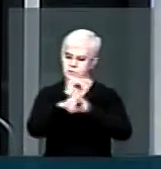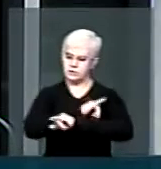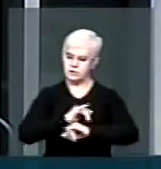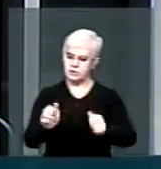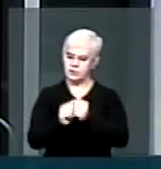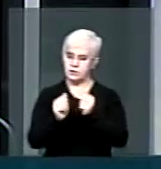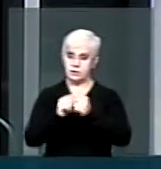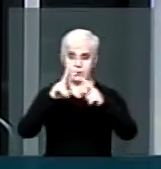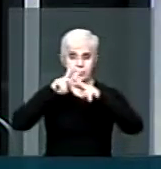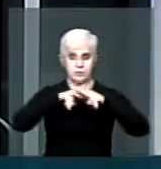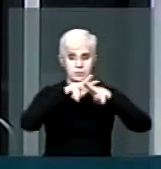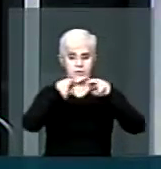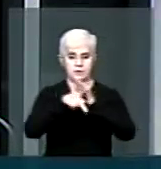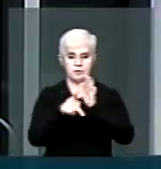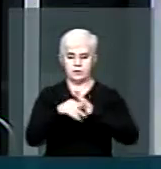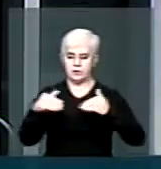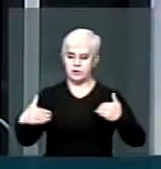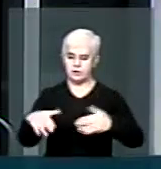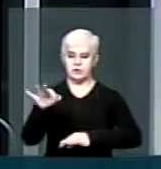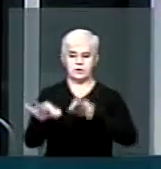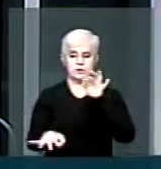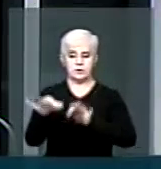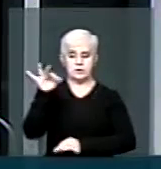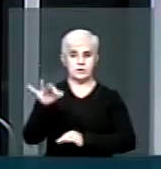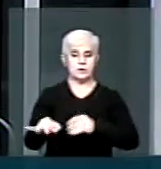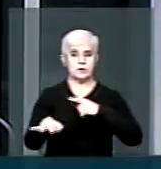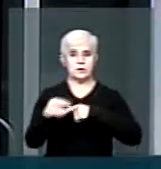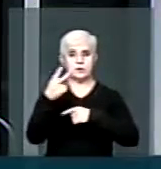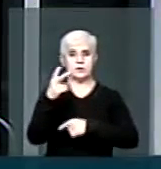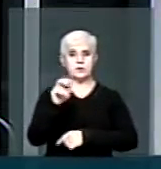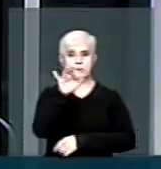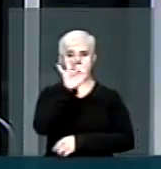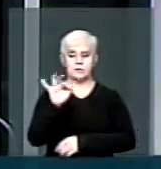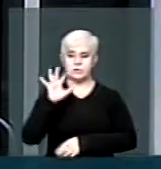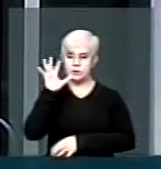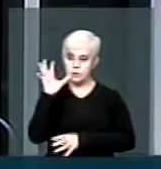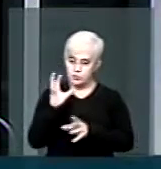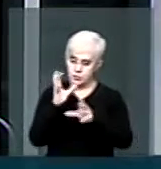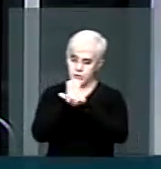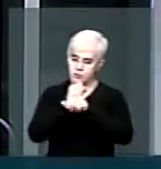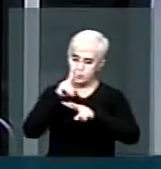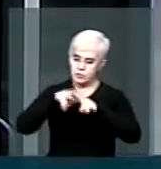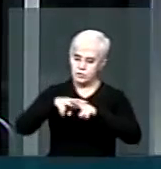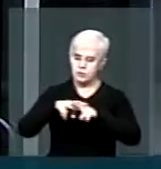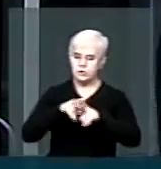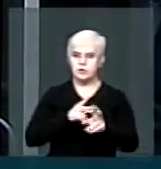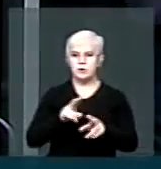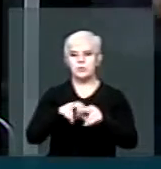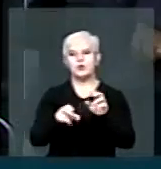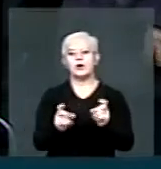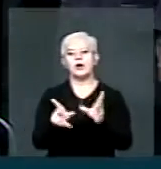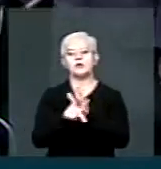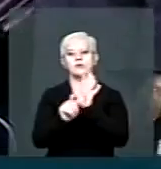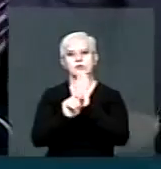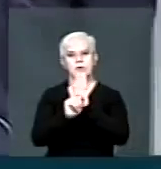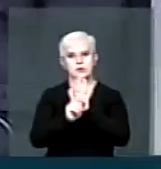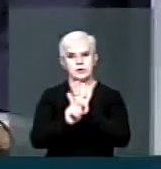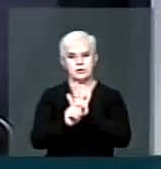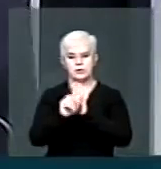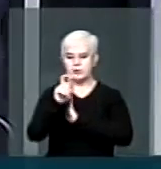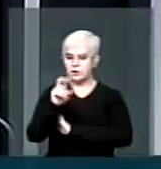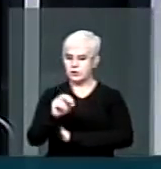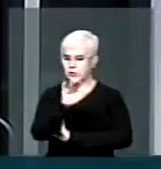Informações Penitenciárias do Ministério da Justiça, 25% do total de prisões ocorrem por causa do tráfico de drogas. Outros